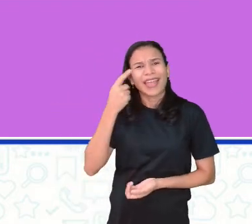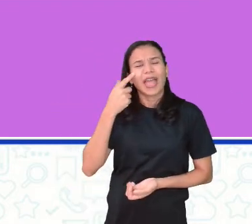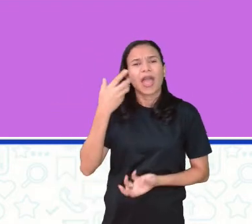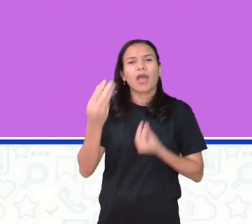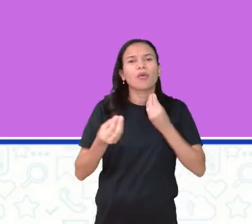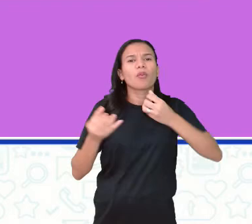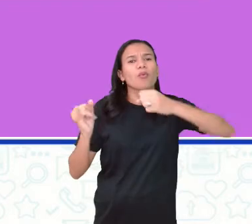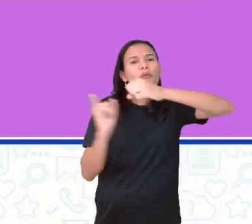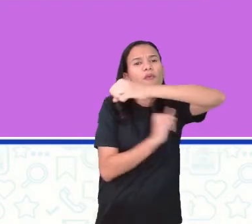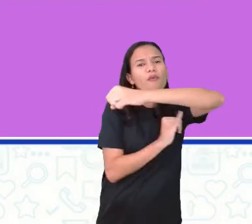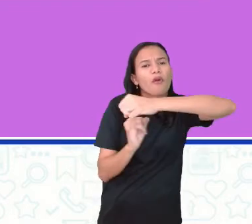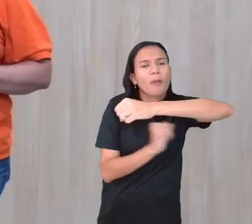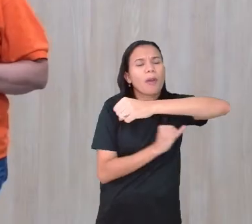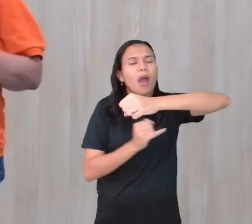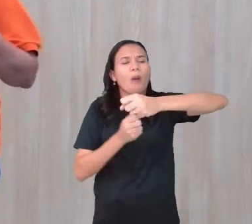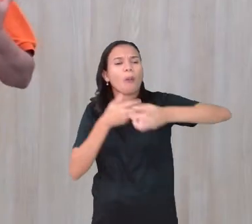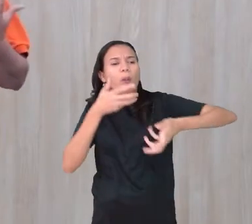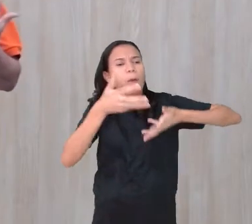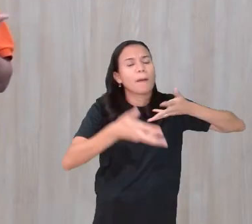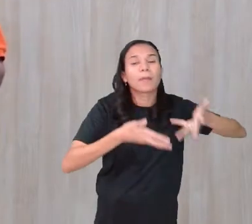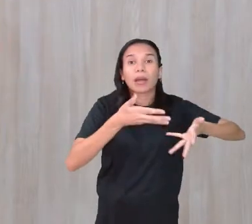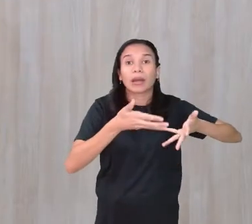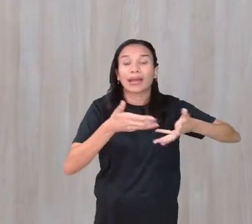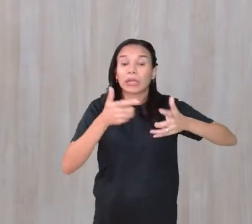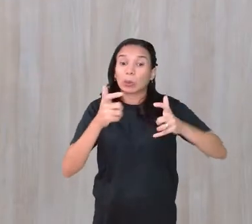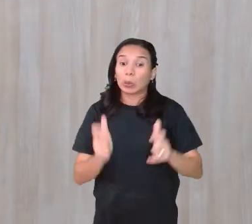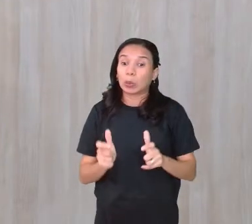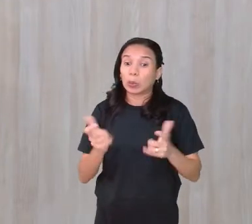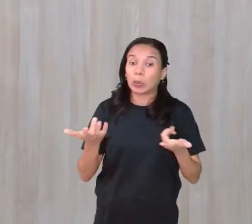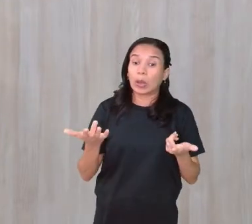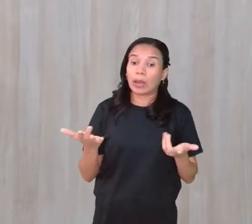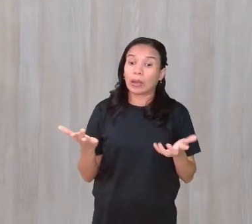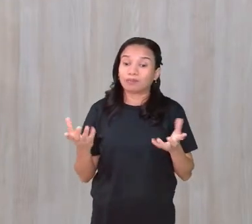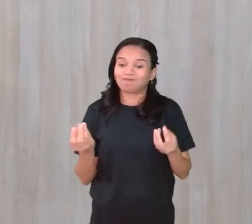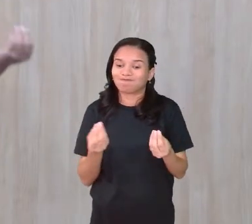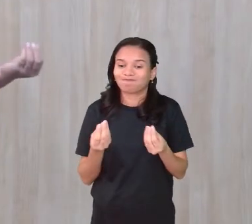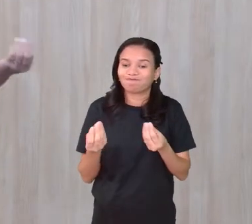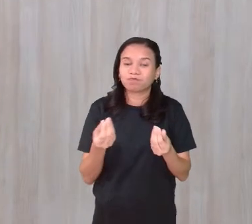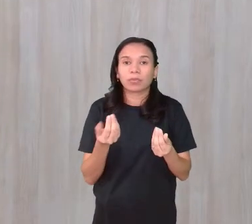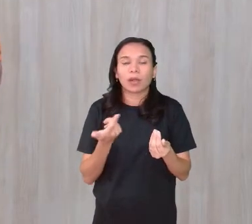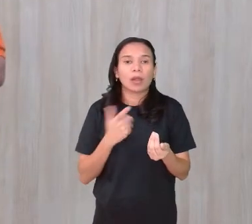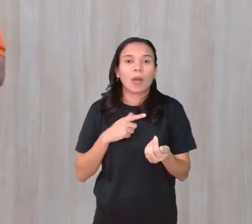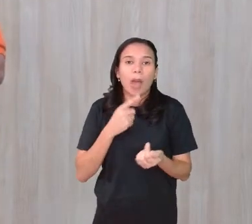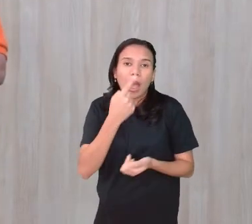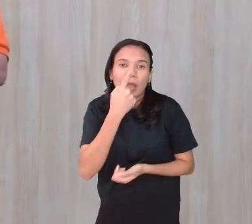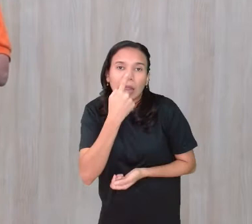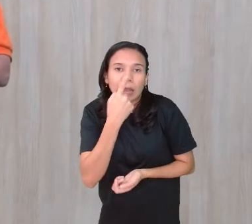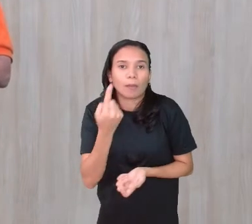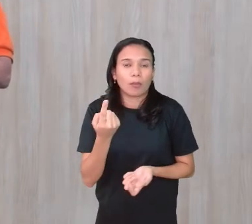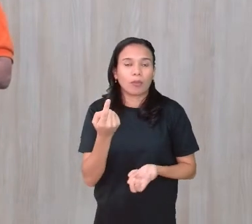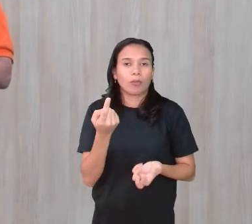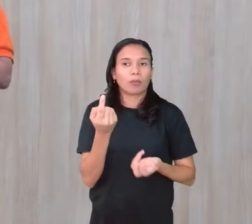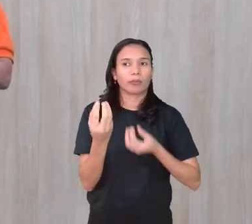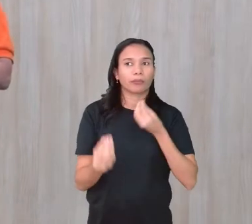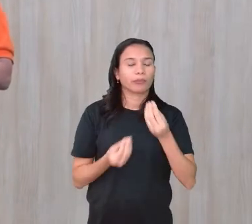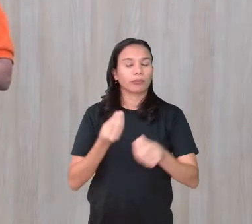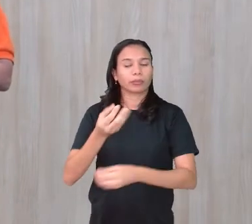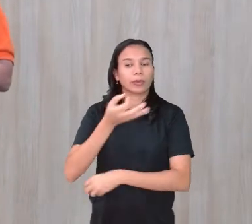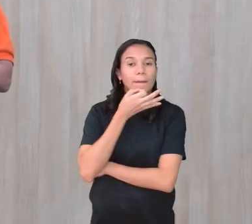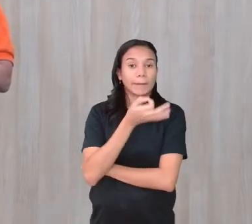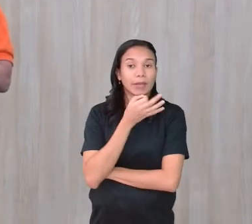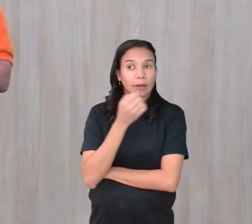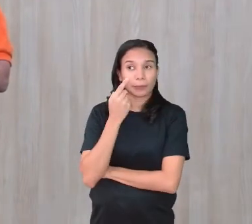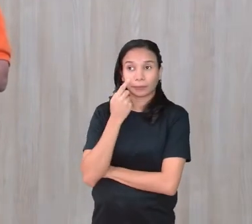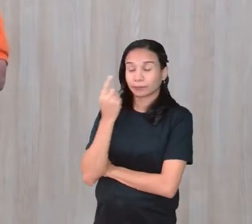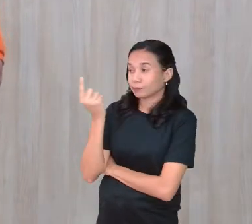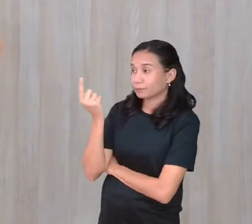totalmente informal, em um ambiente que não é tão íntimo. E aí, o que é que vocês acham desse